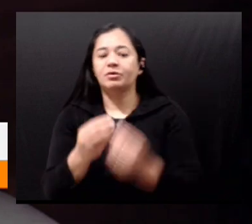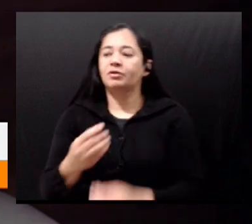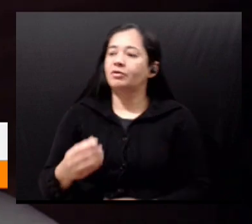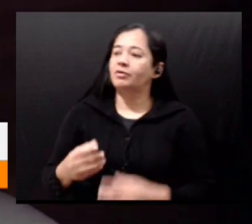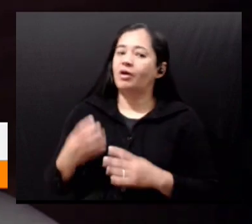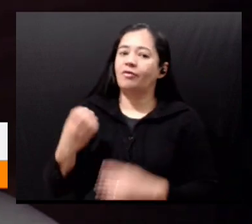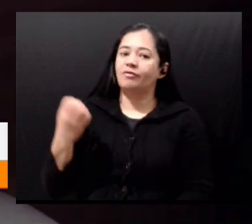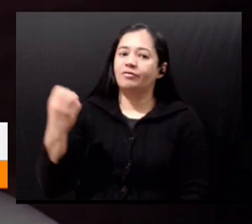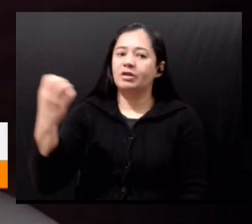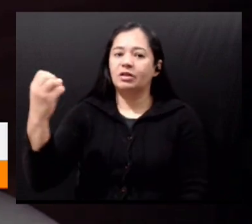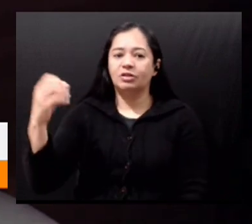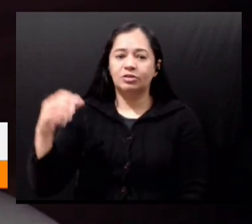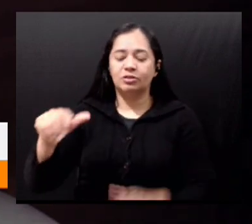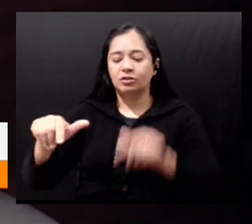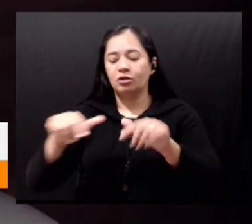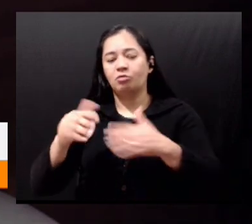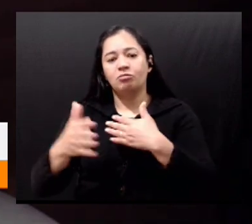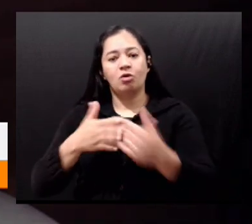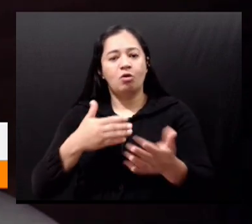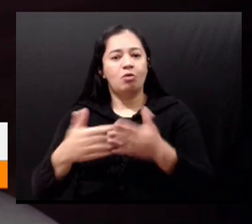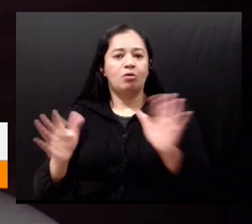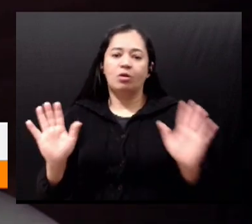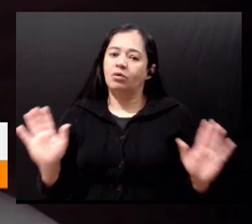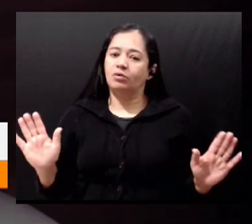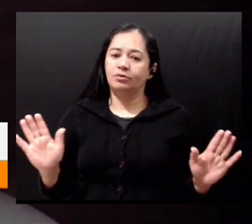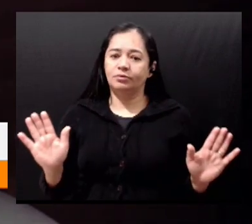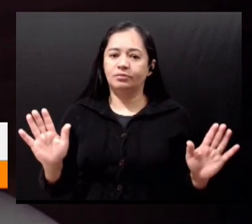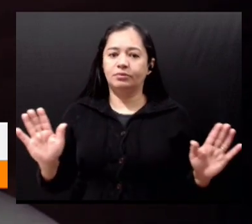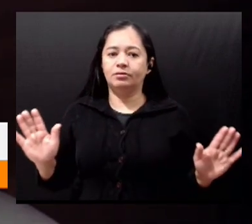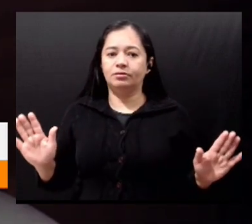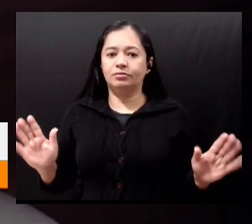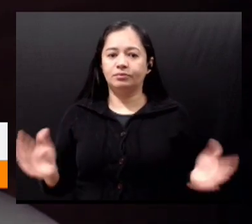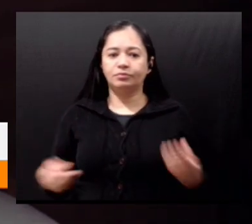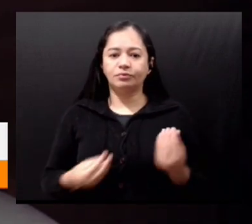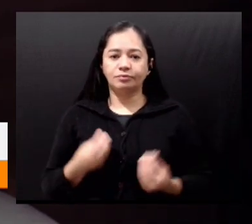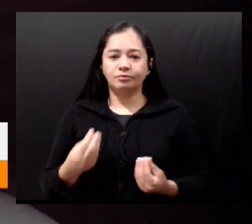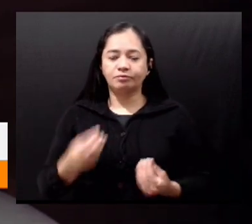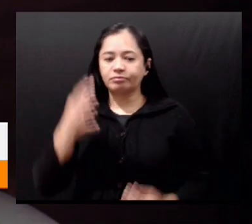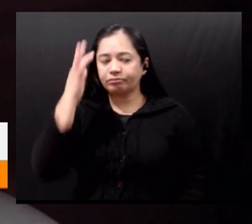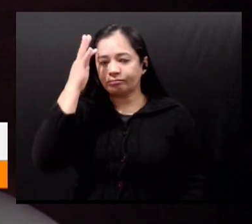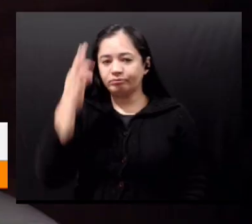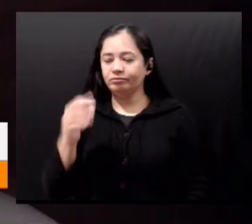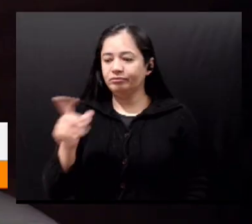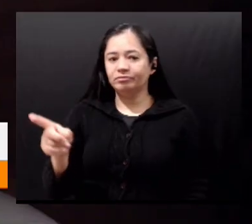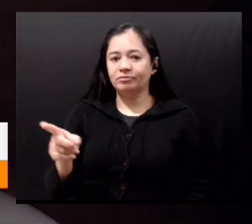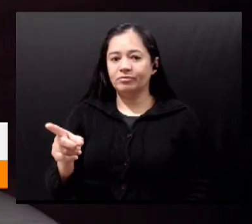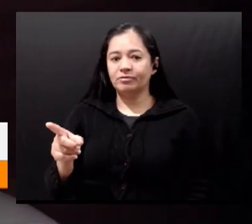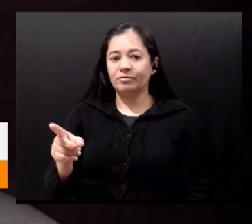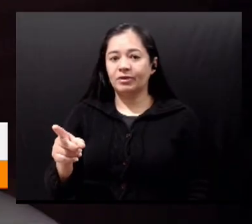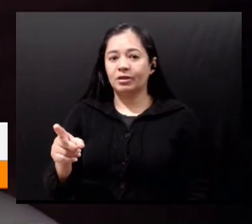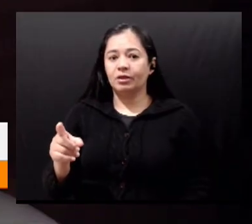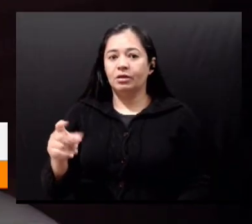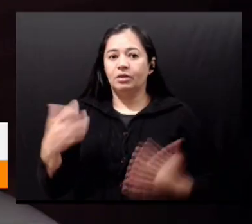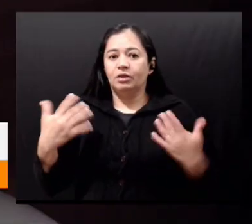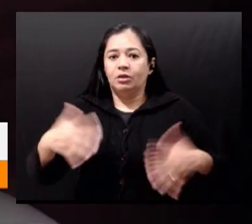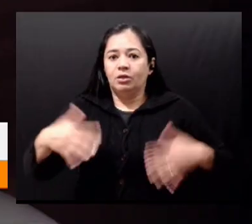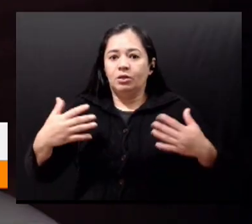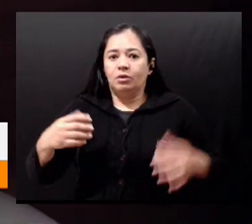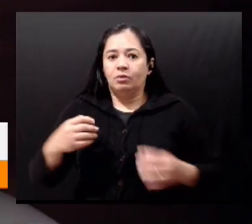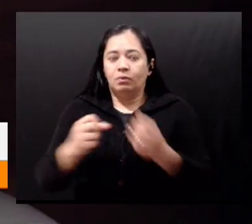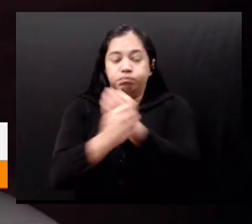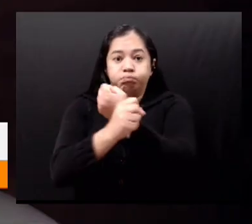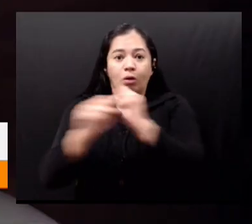ou turismo. Sim. Então, com certeza eles teriam um nível de pânico muito maior ou muito